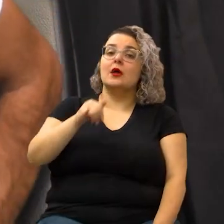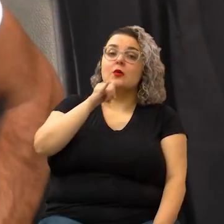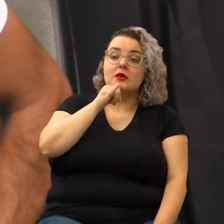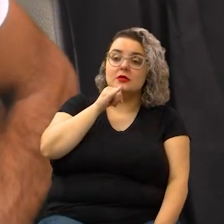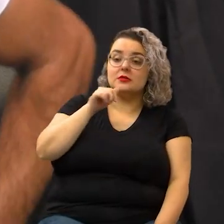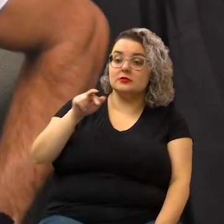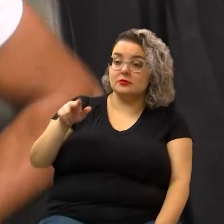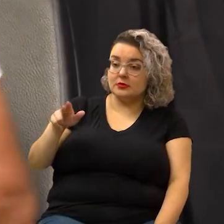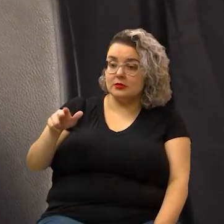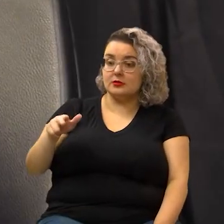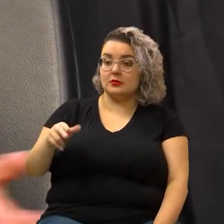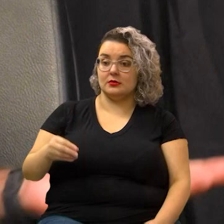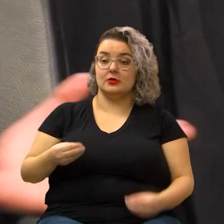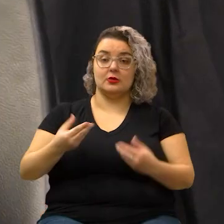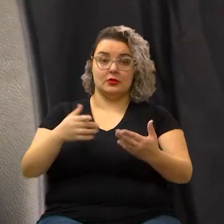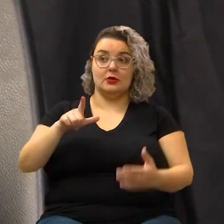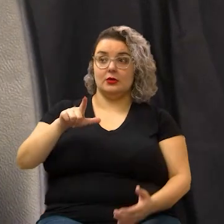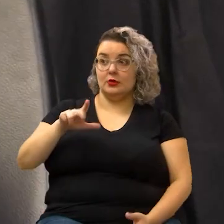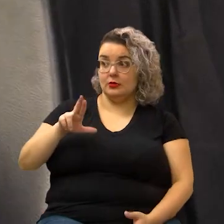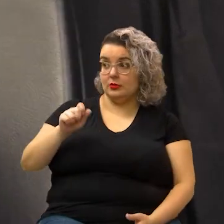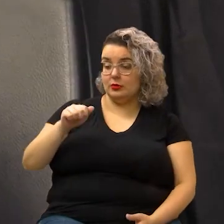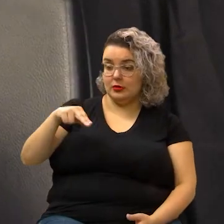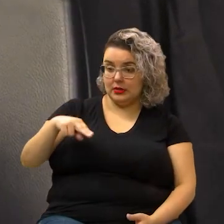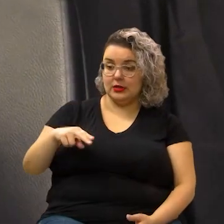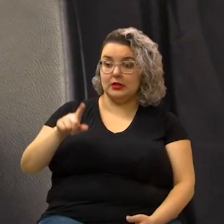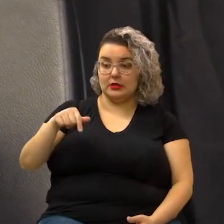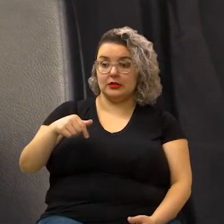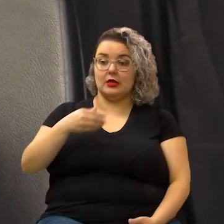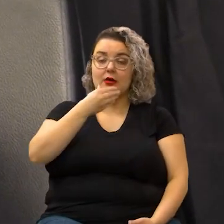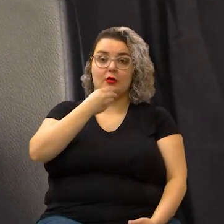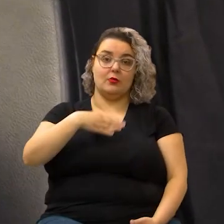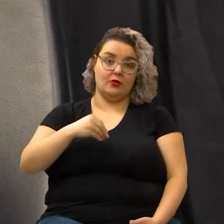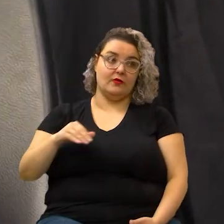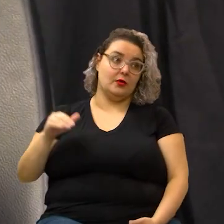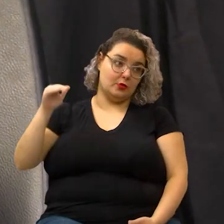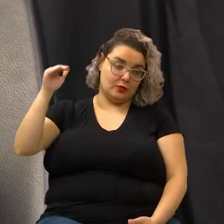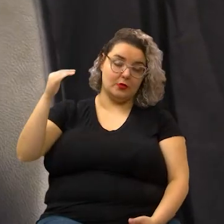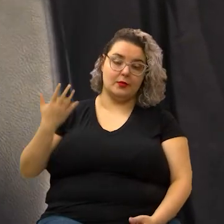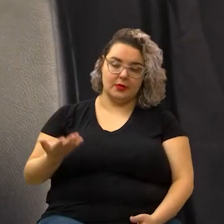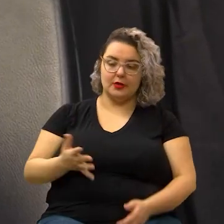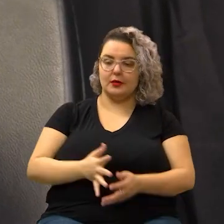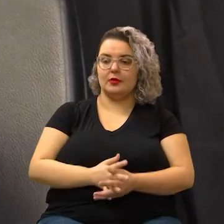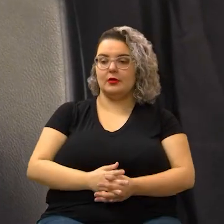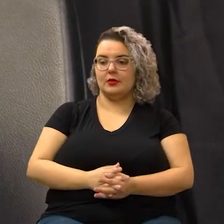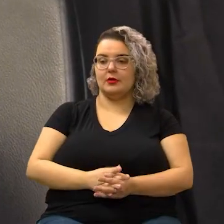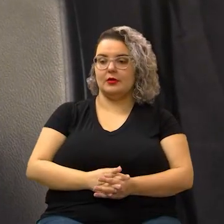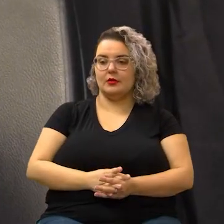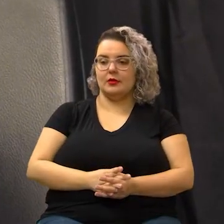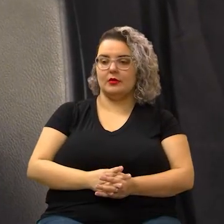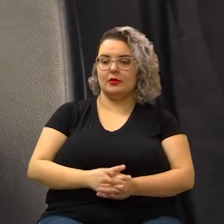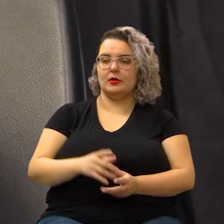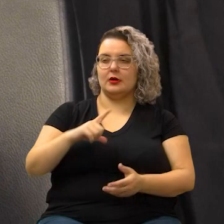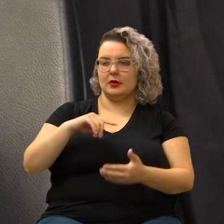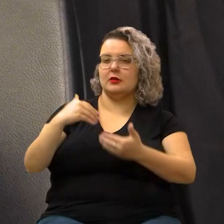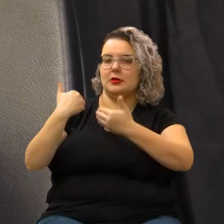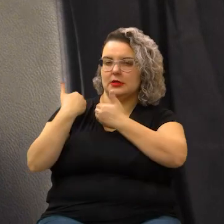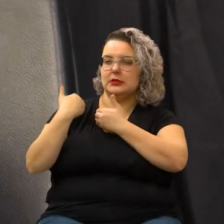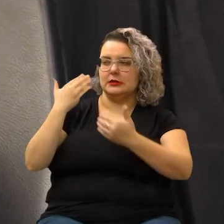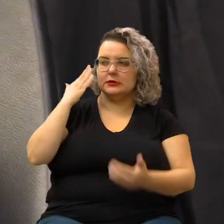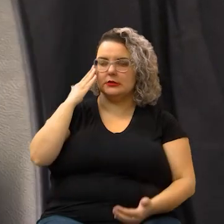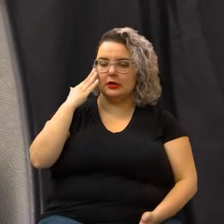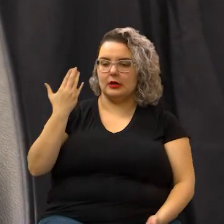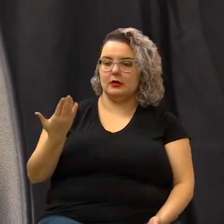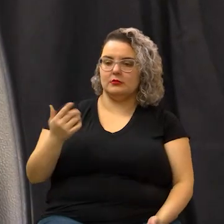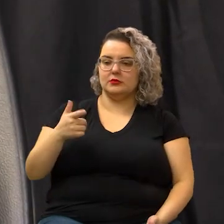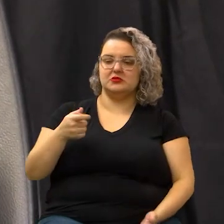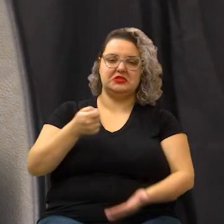exemplo de irmão que eu tento passar por Luan, que tá aqui, que é meu filho, irmão mais velho, né? Que pegou essa